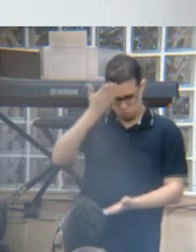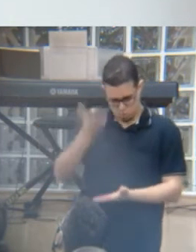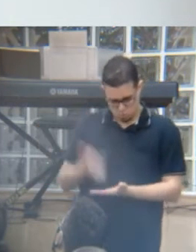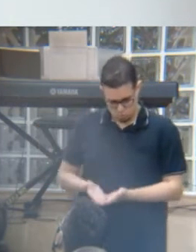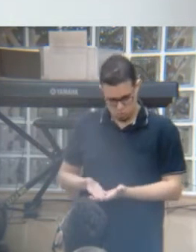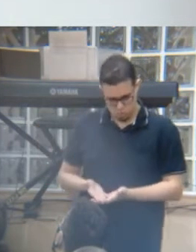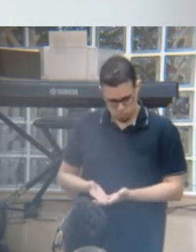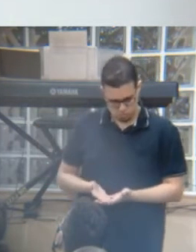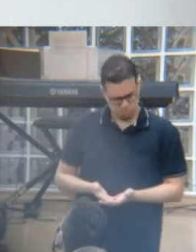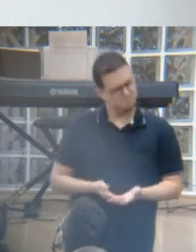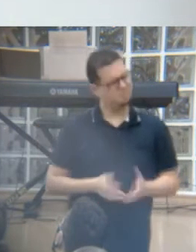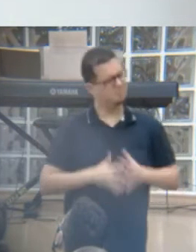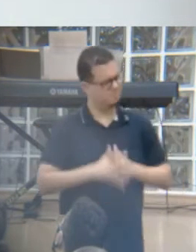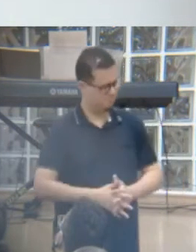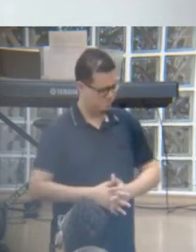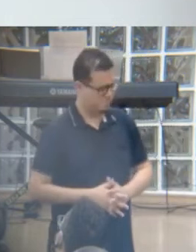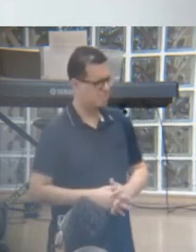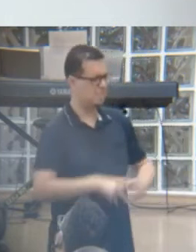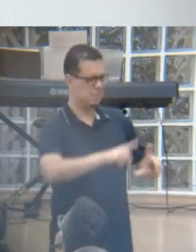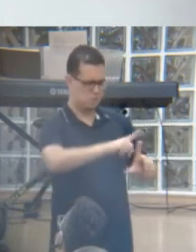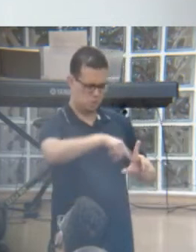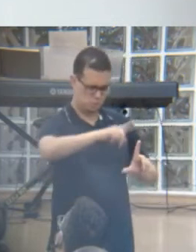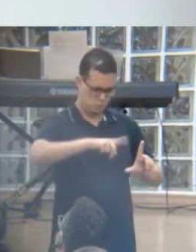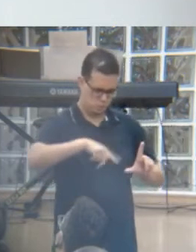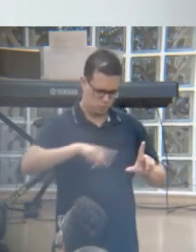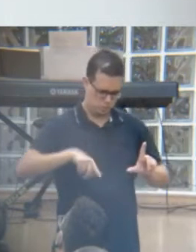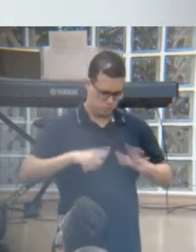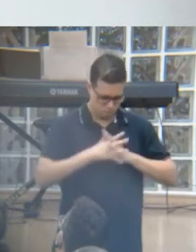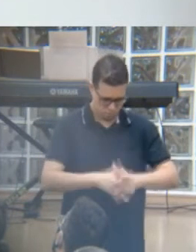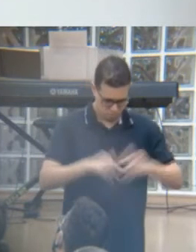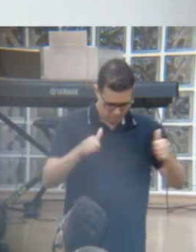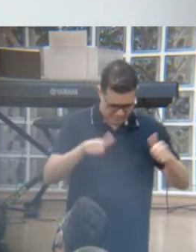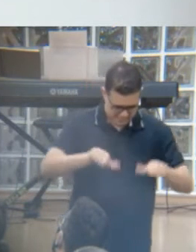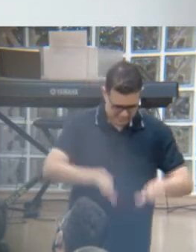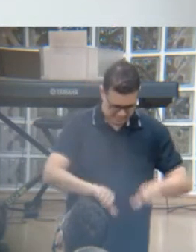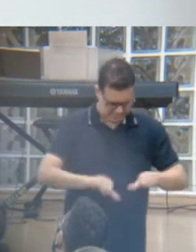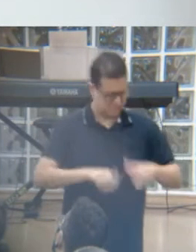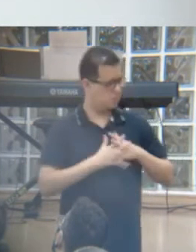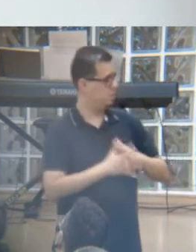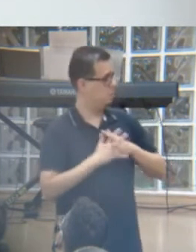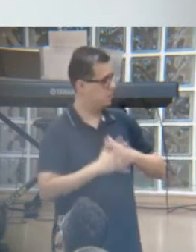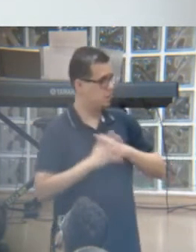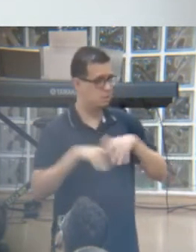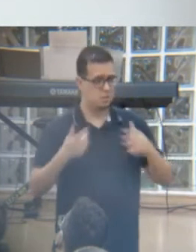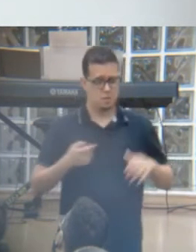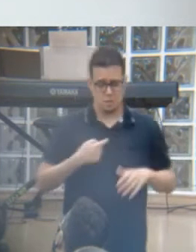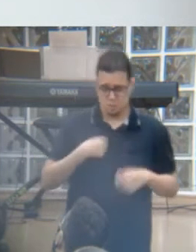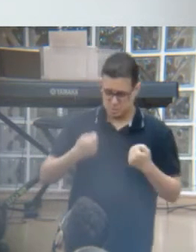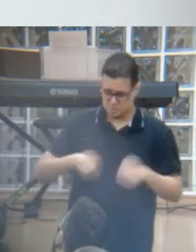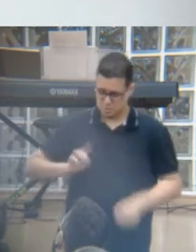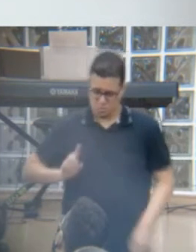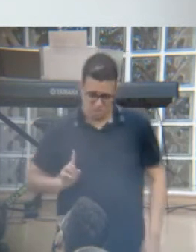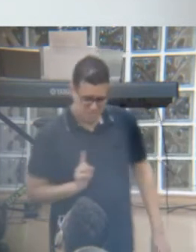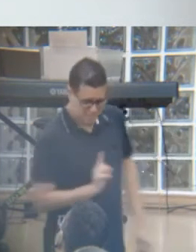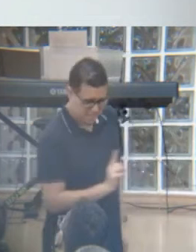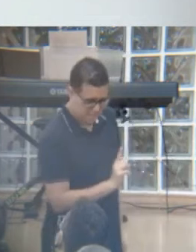precedentes. Ainda tem que ir lá e confrontar o rei. Que confiança é essa? Que intrepidez é essa? Parece que não tem amor à